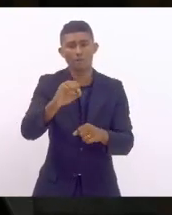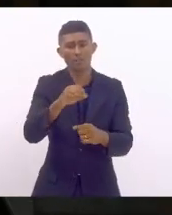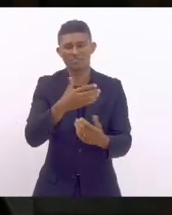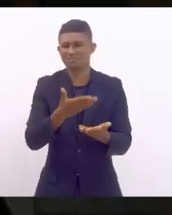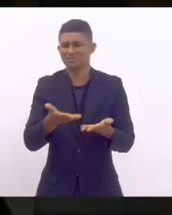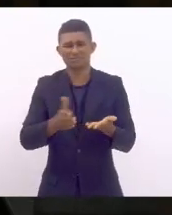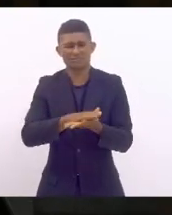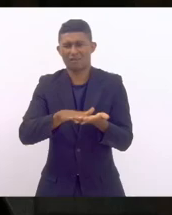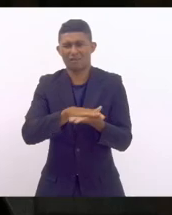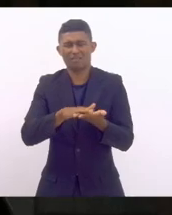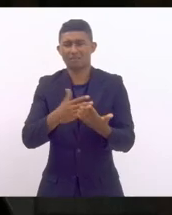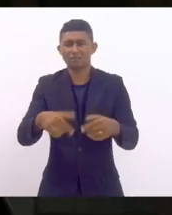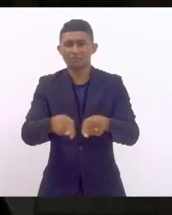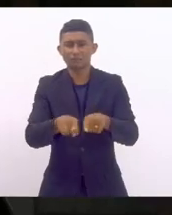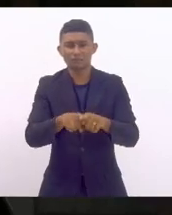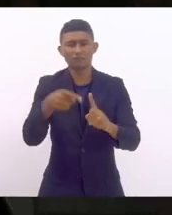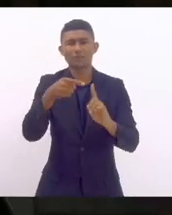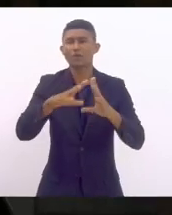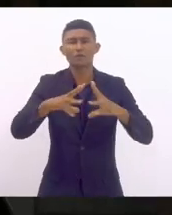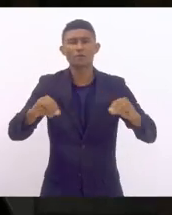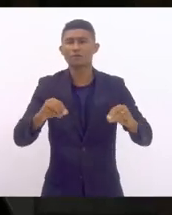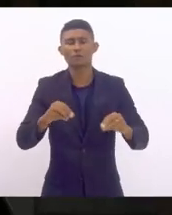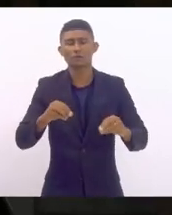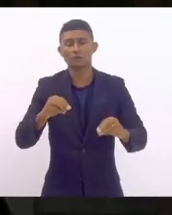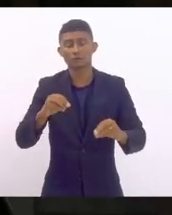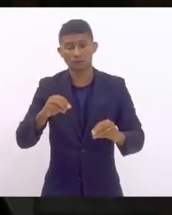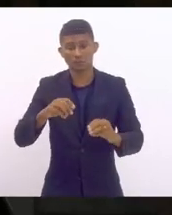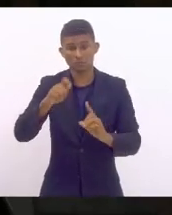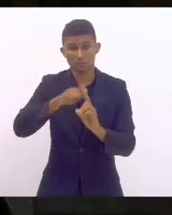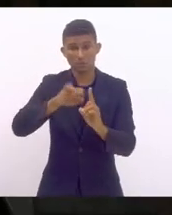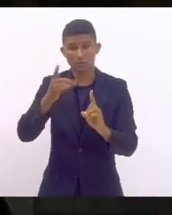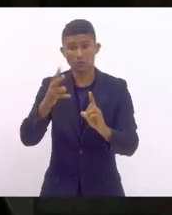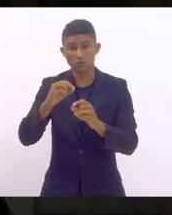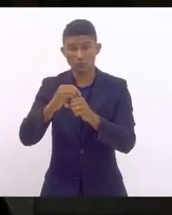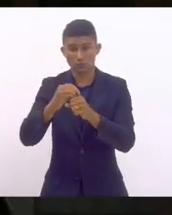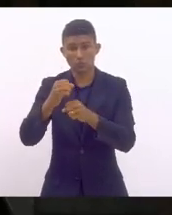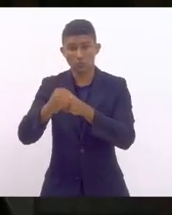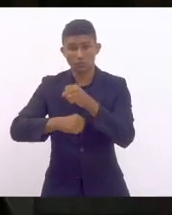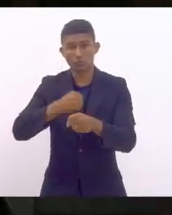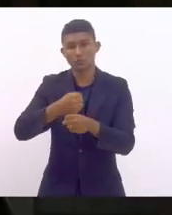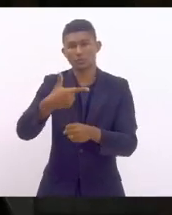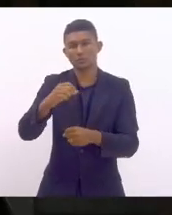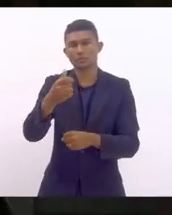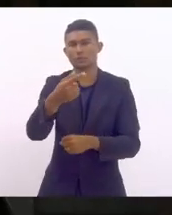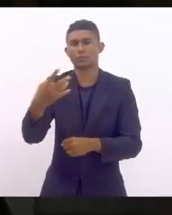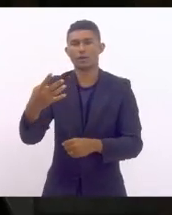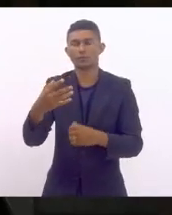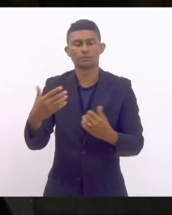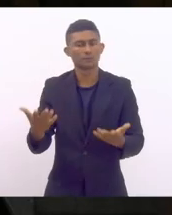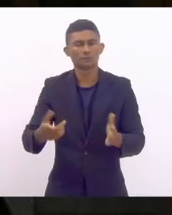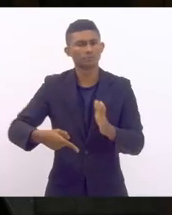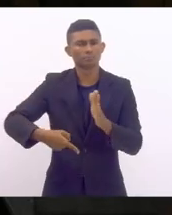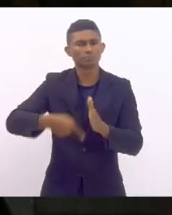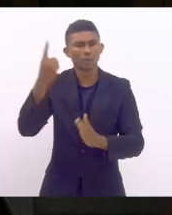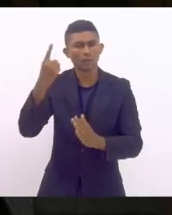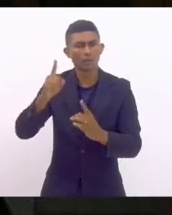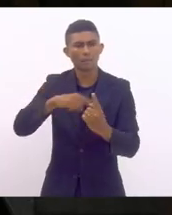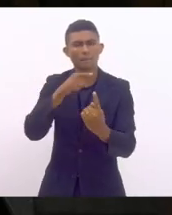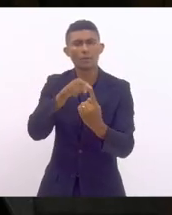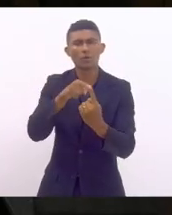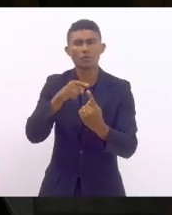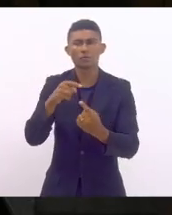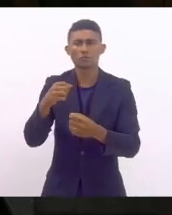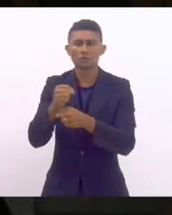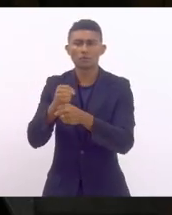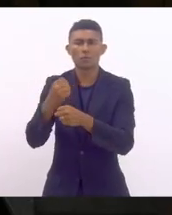expira em Julho de 24 consequentemente a primeira tarefa macro tarefa no campo da Educação Nacional é a partir do